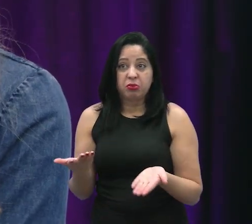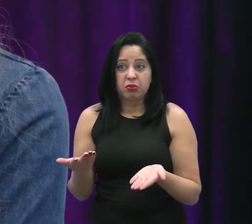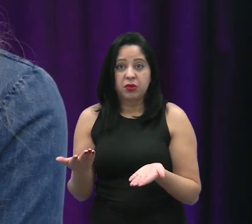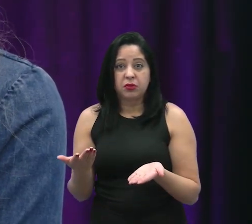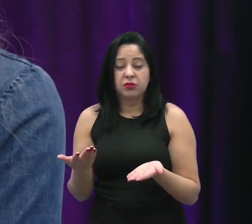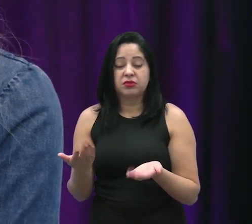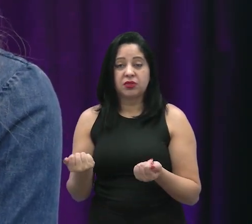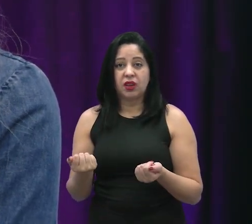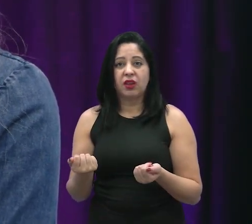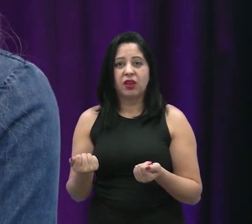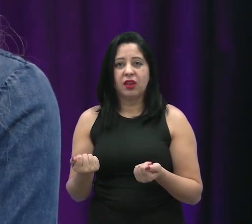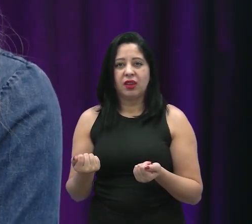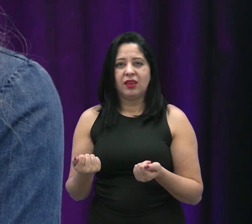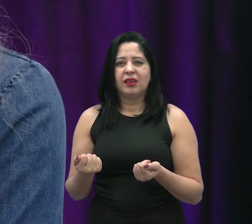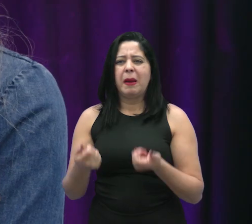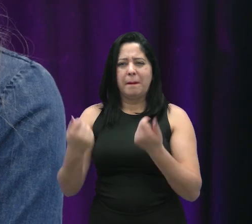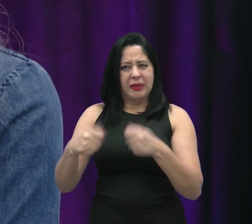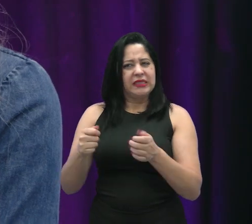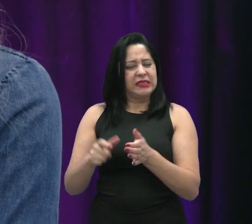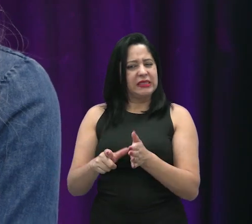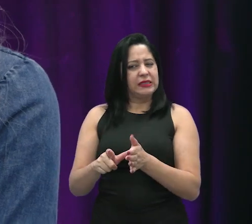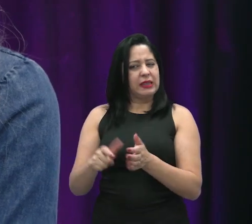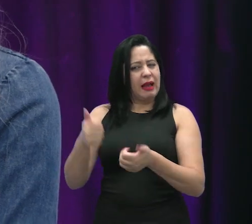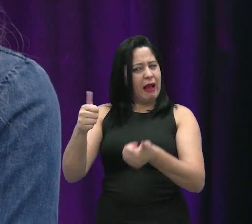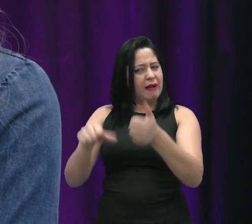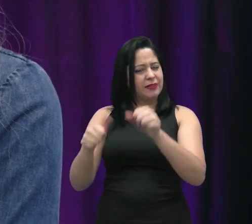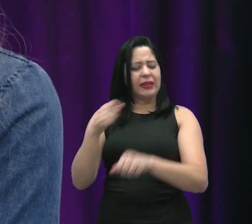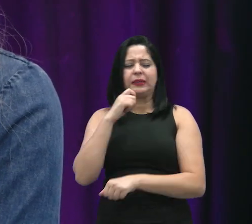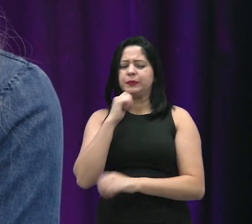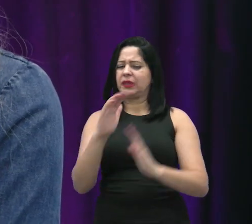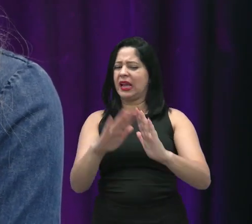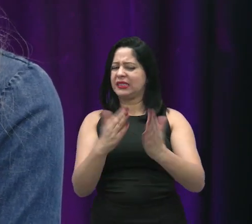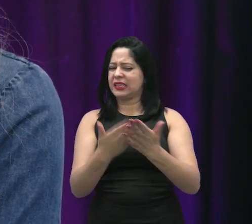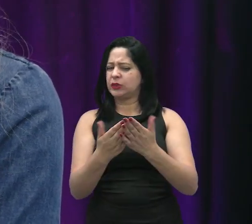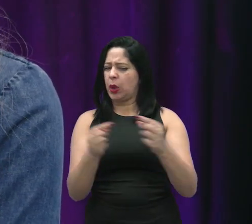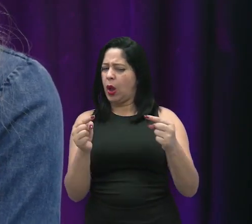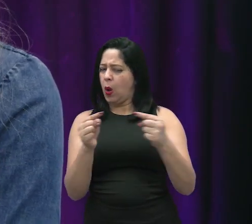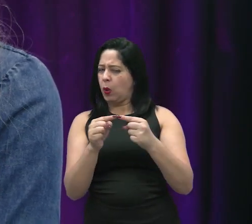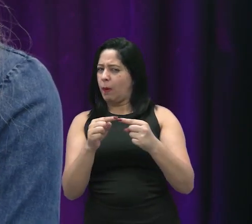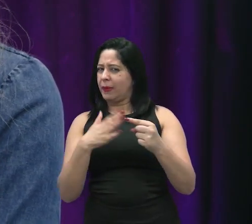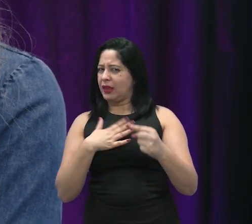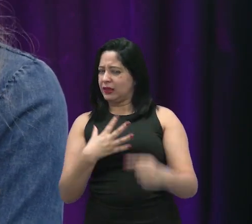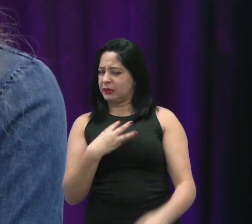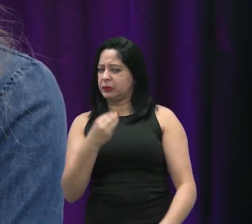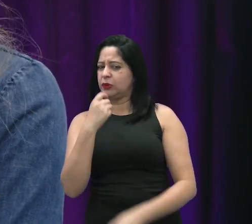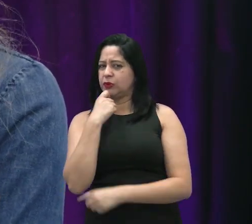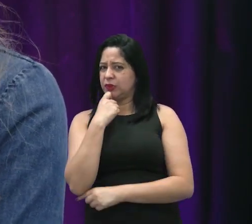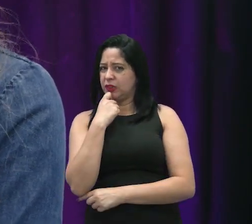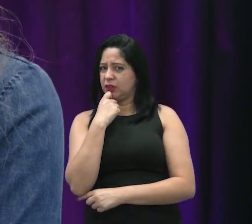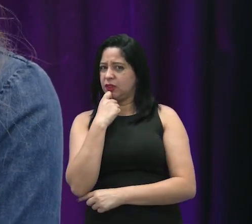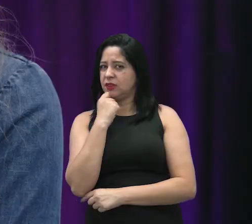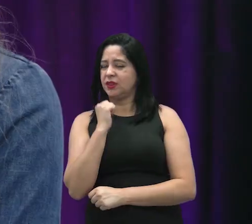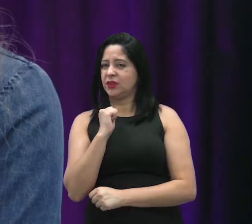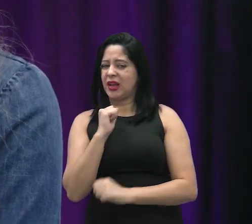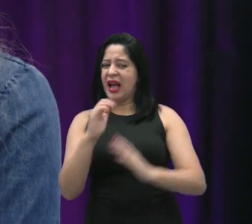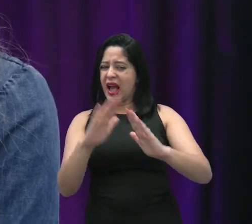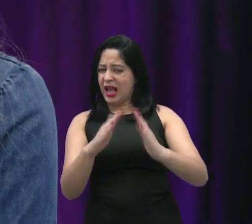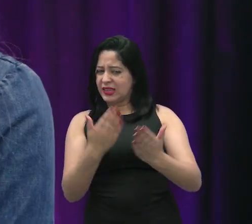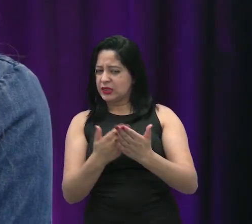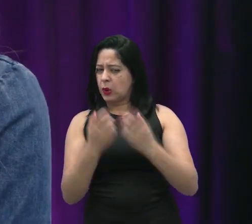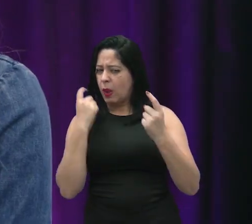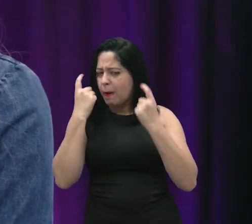profissional, né, dentro da... É preciso analisar se essa escola, ela é uma escola que também está preocupada